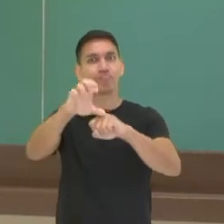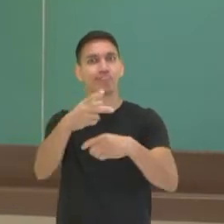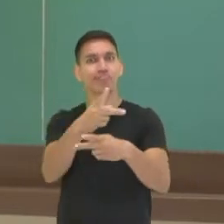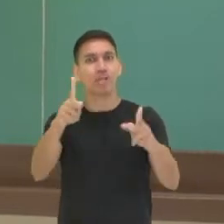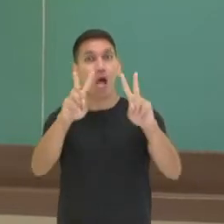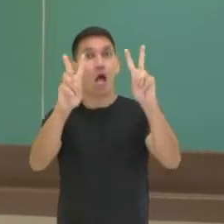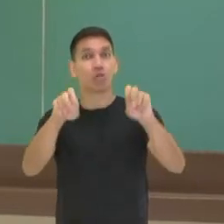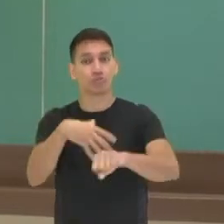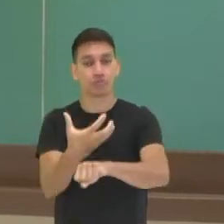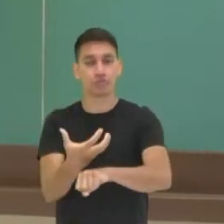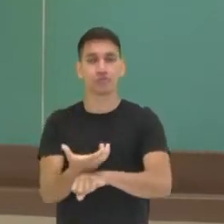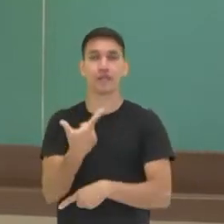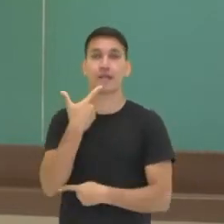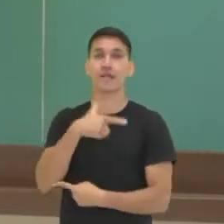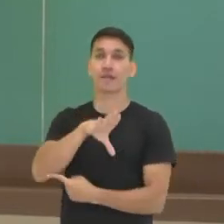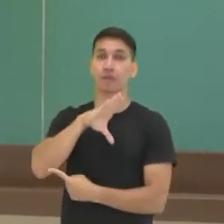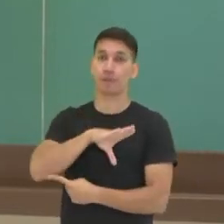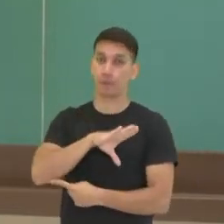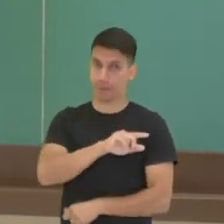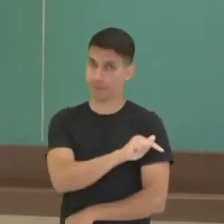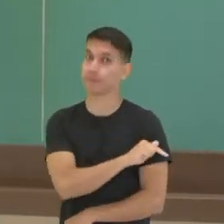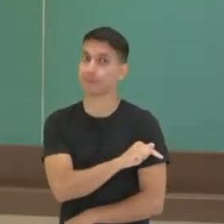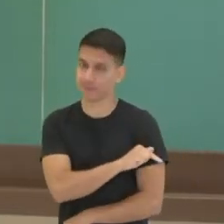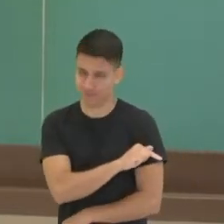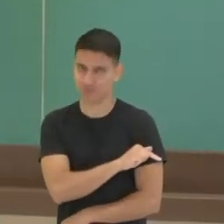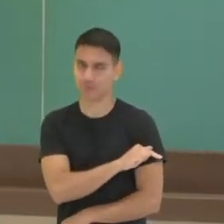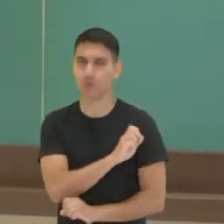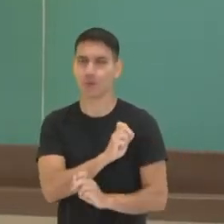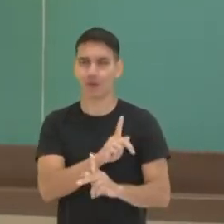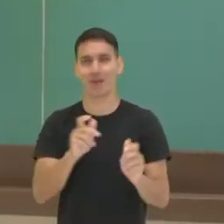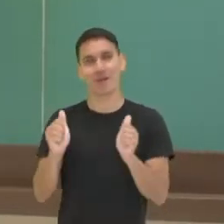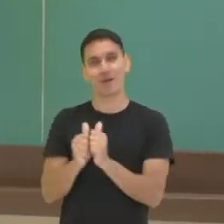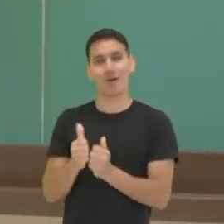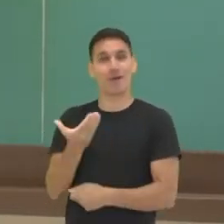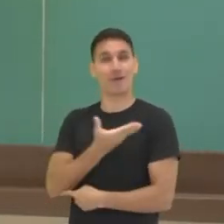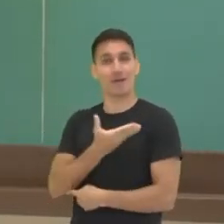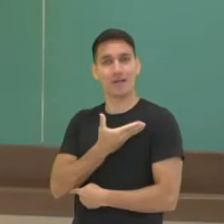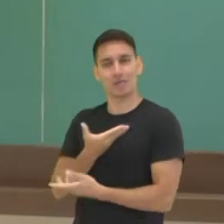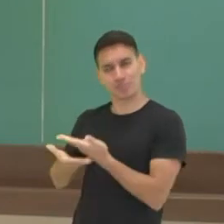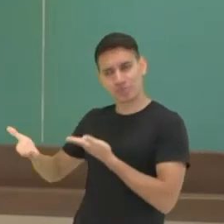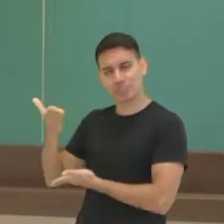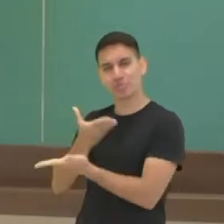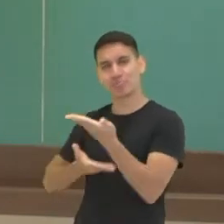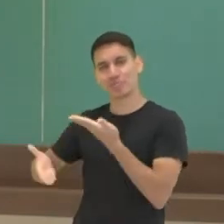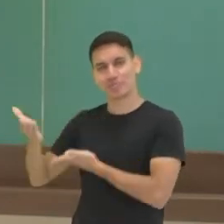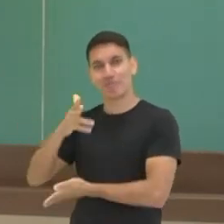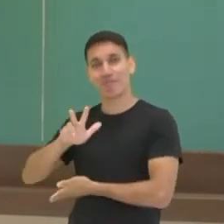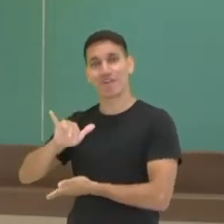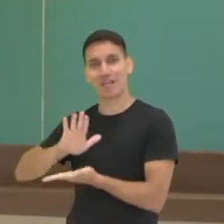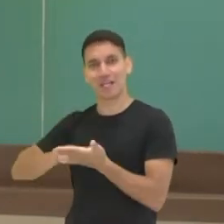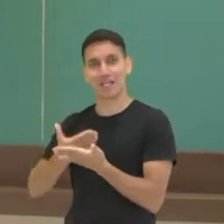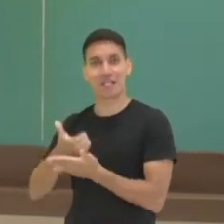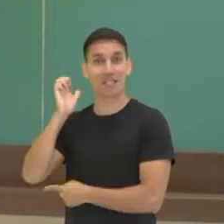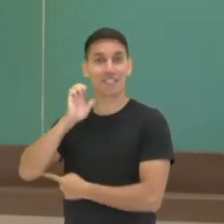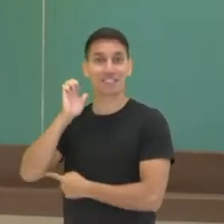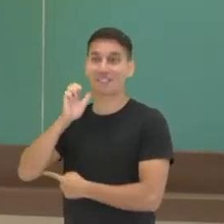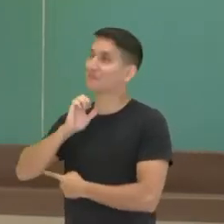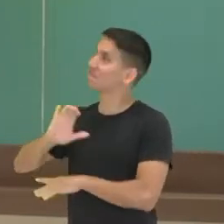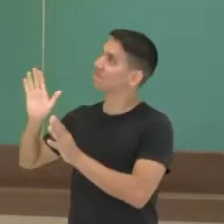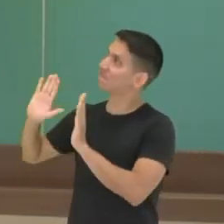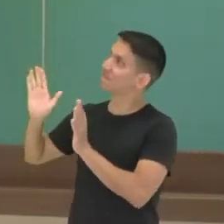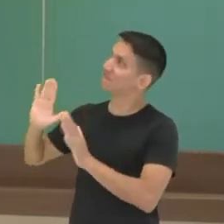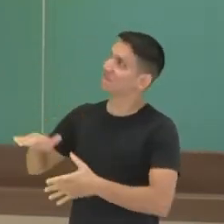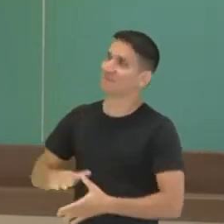à língua portuguesa do 7º ano. Tenho aqui um colega para fazer a docência compartilhada comigo, o meu amigo